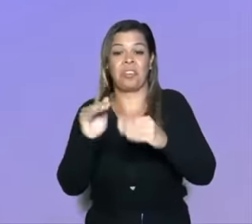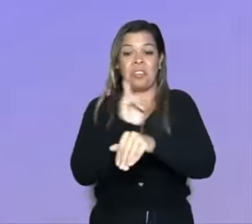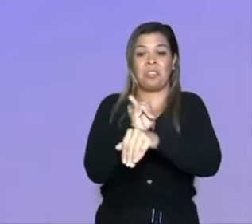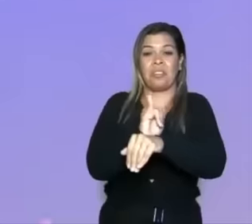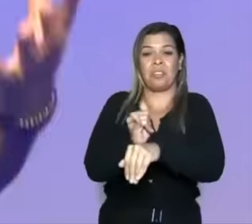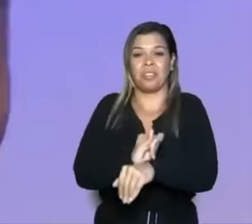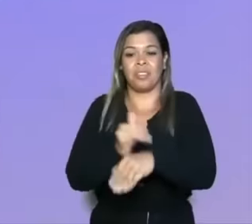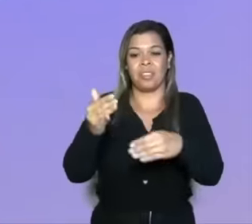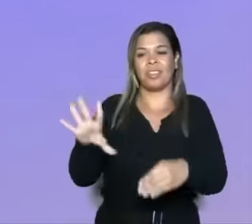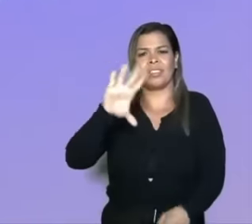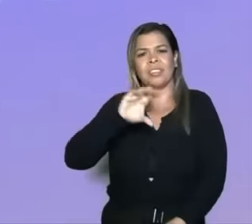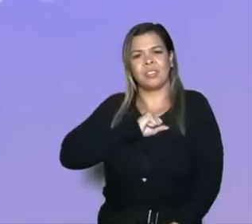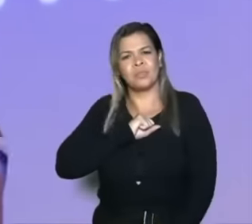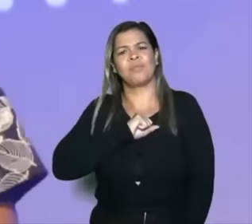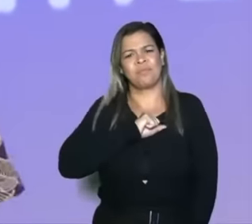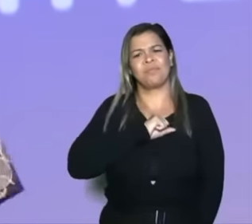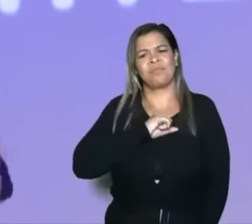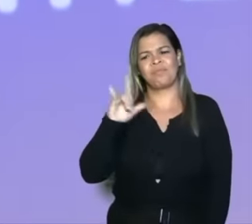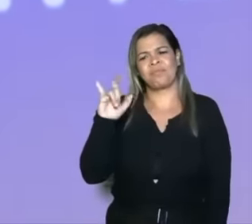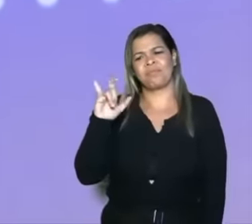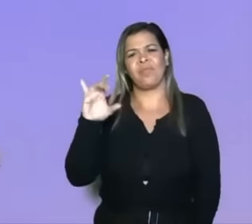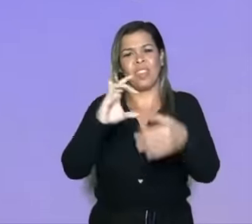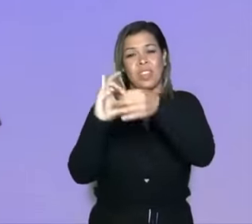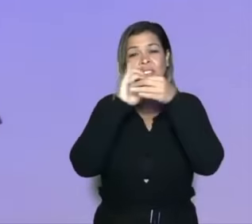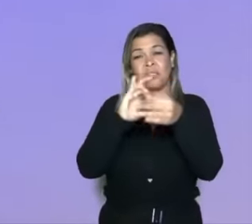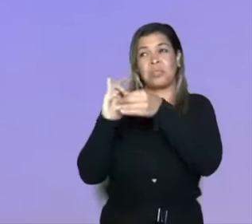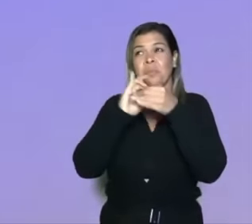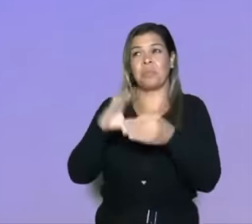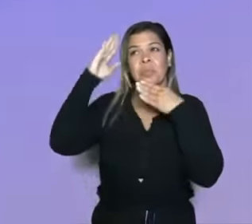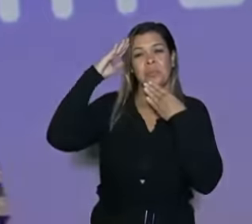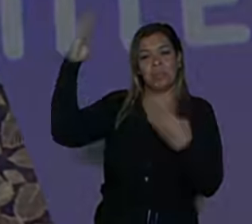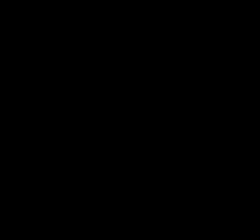e essa rede chamada relacionamento. Muito obrigado mais uma vez por você estar aqui com a gente.